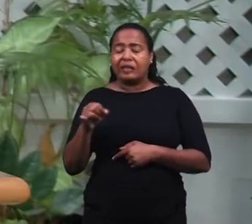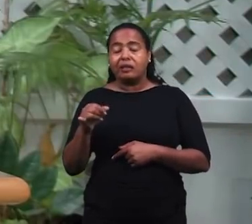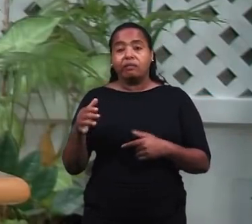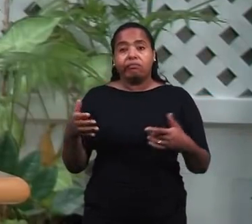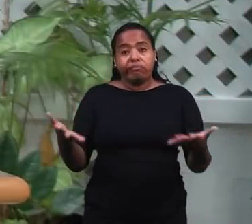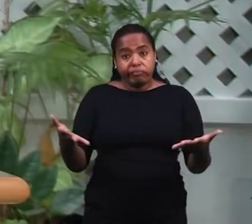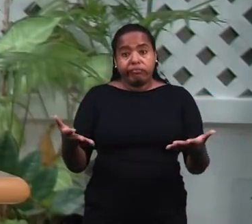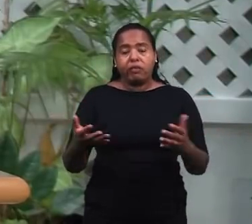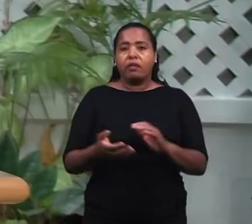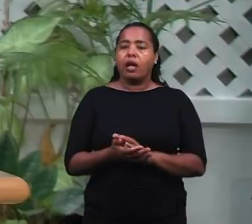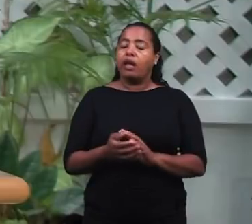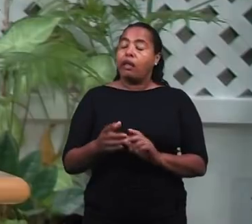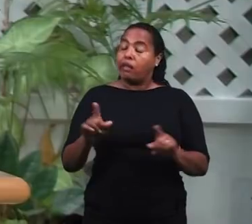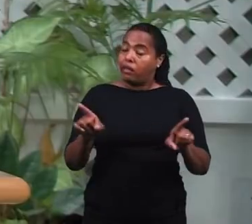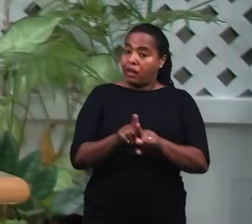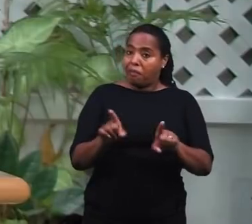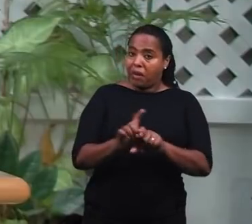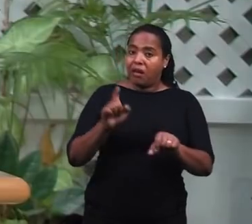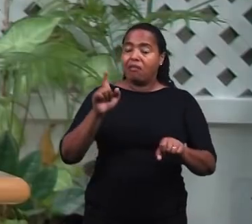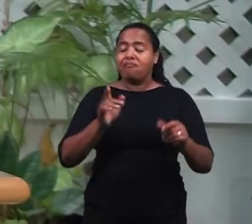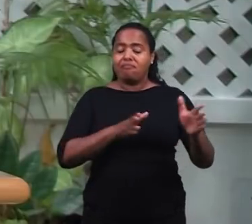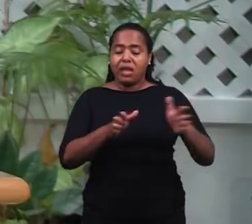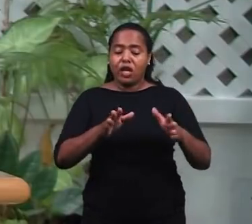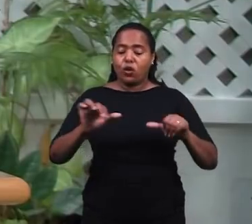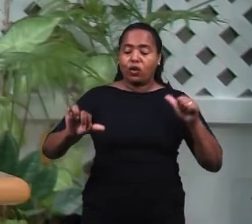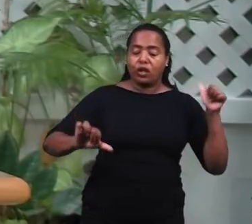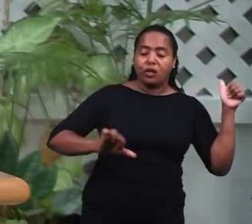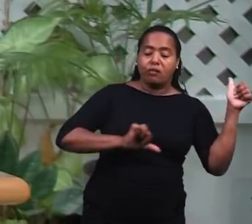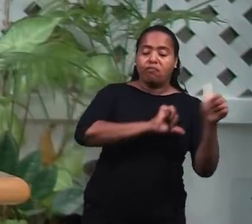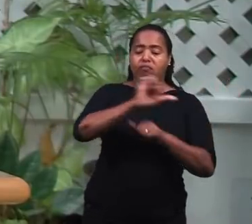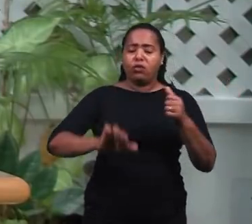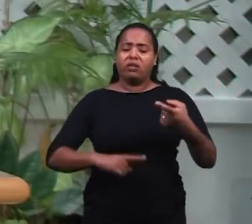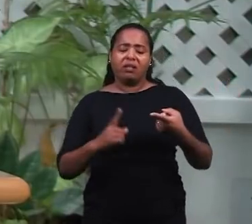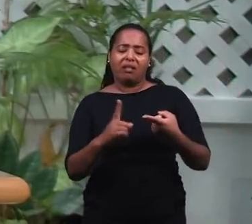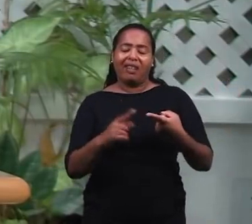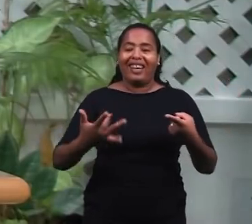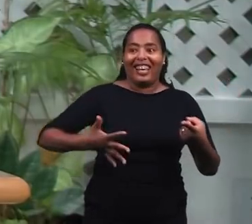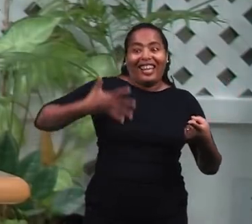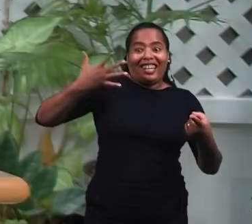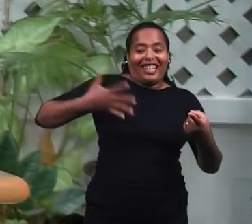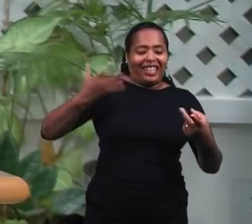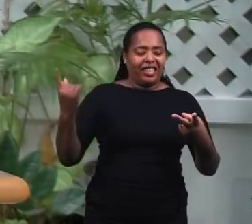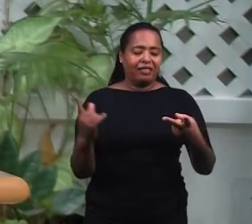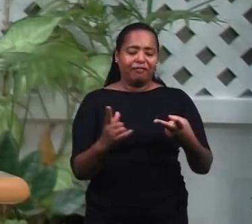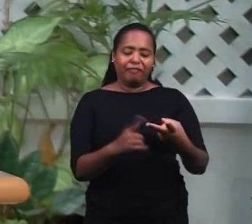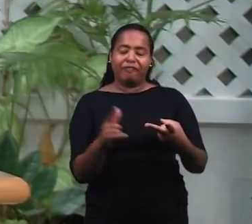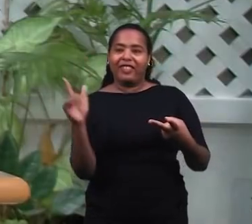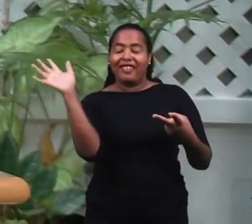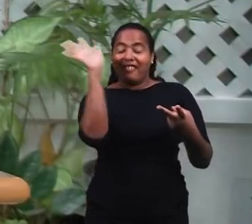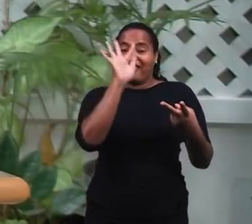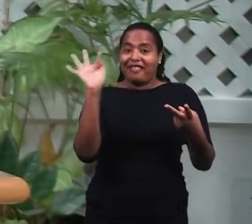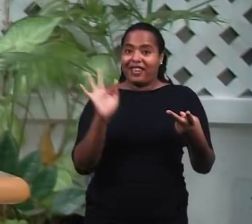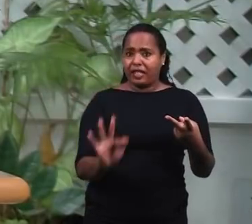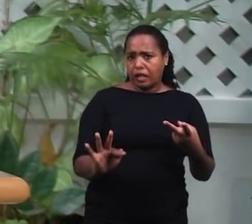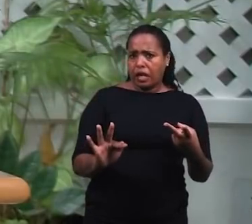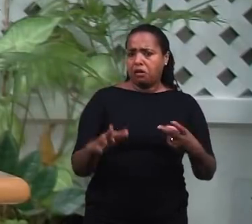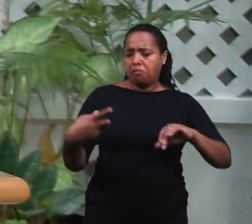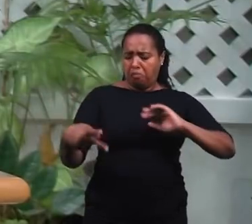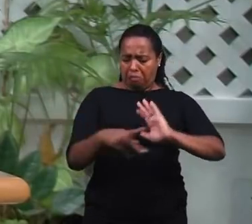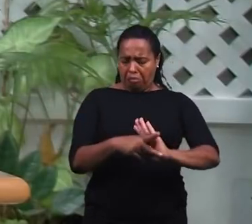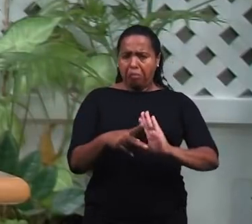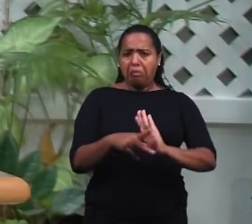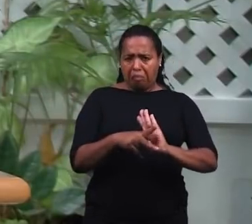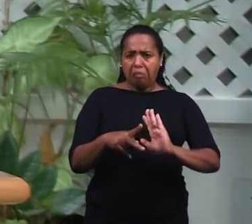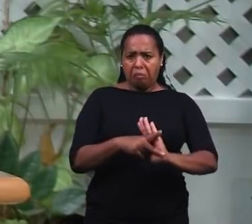alternam também de alegria, de felicidade, o que faz parte da estrutura do